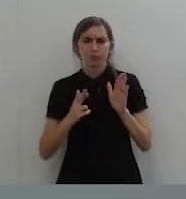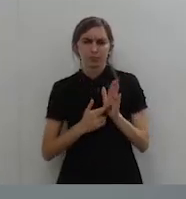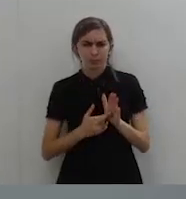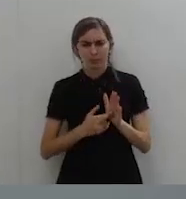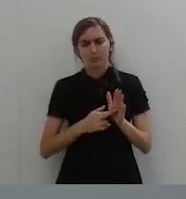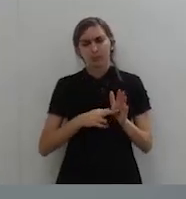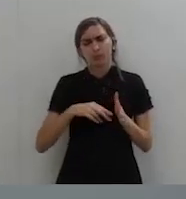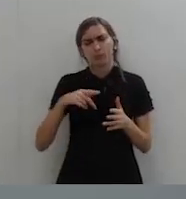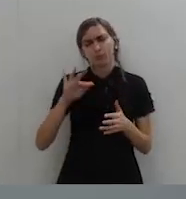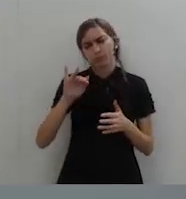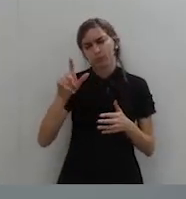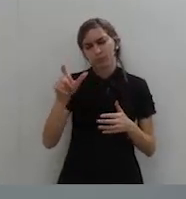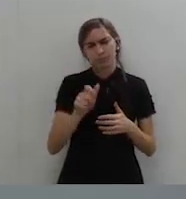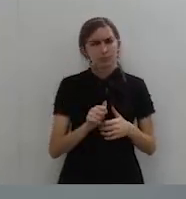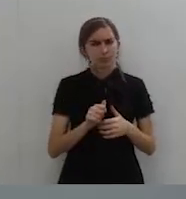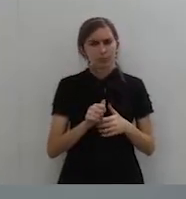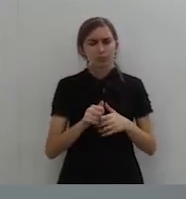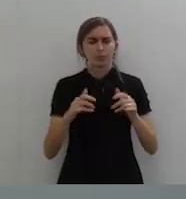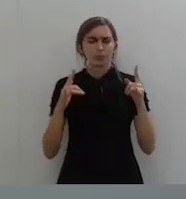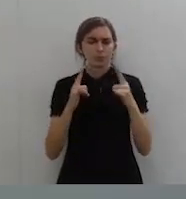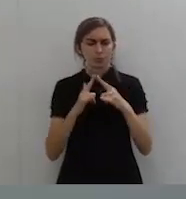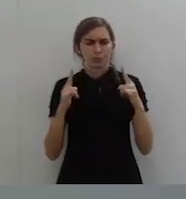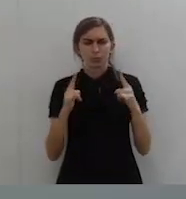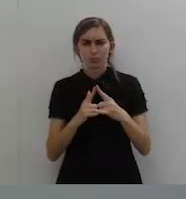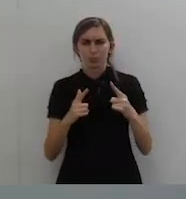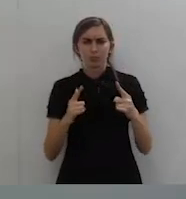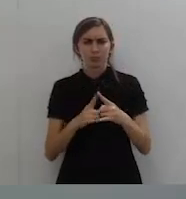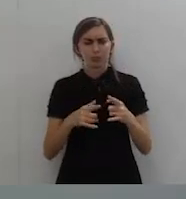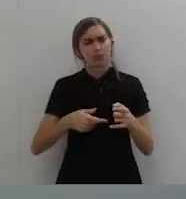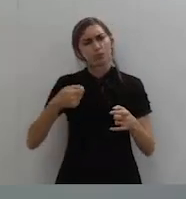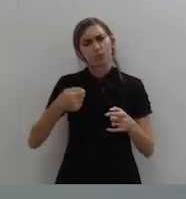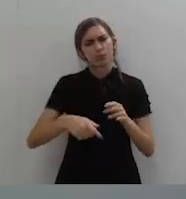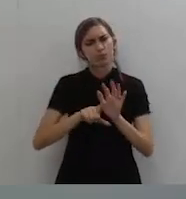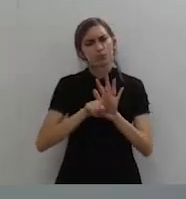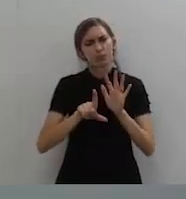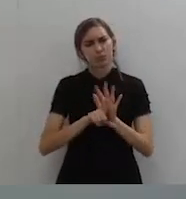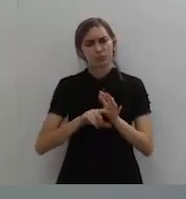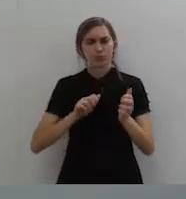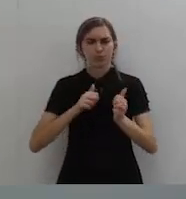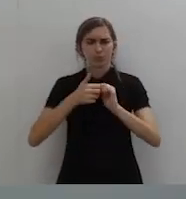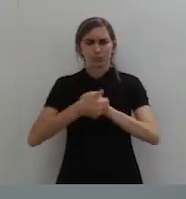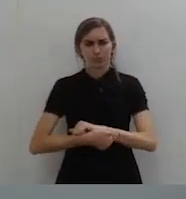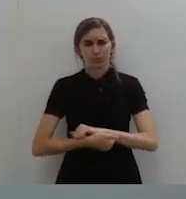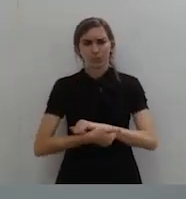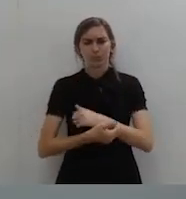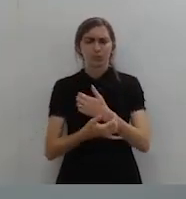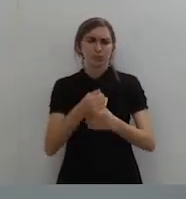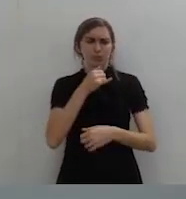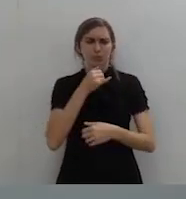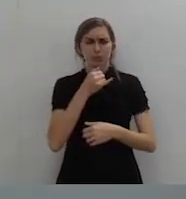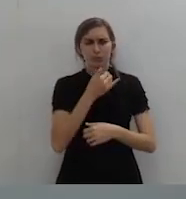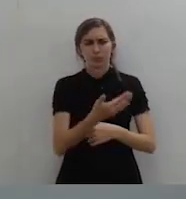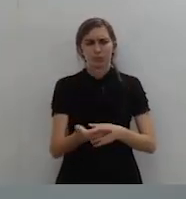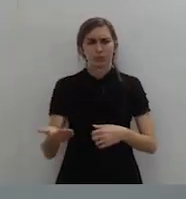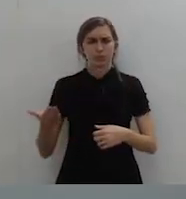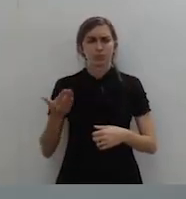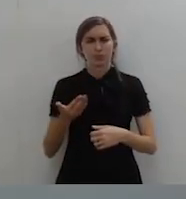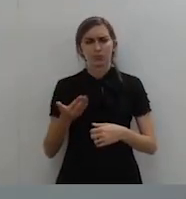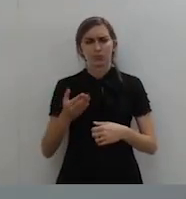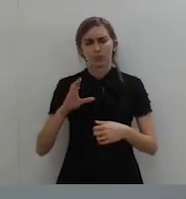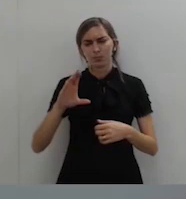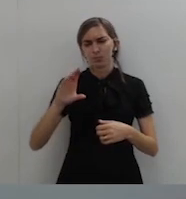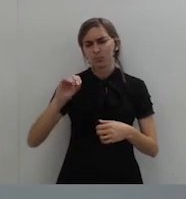mais fixas, né? Eu vou ter instituições que regulamentam aquele esporte. Por exemplo,